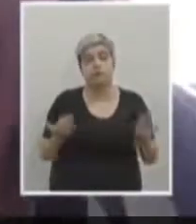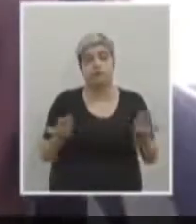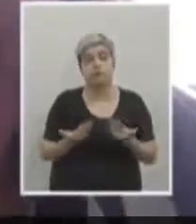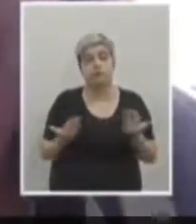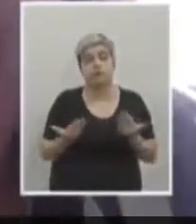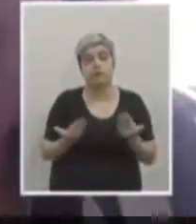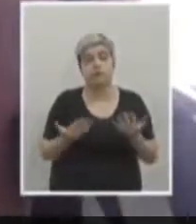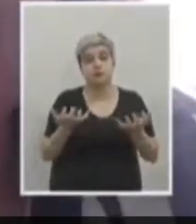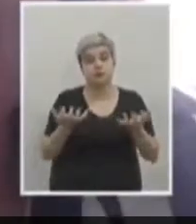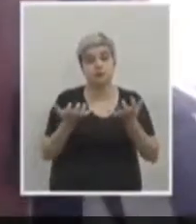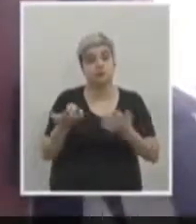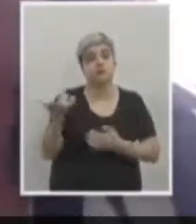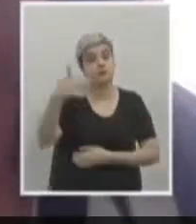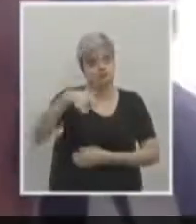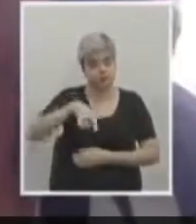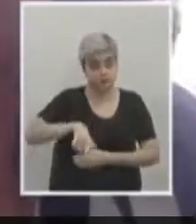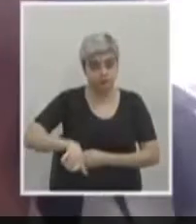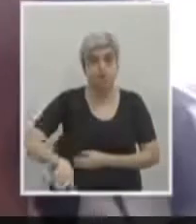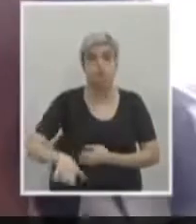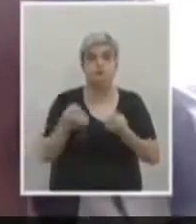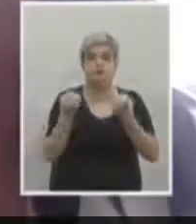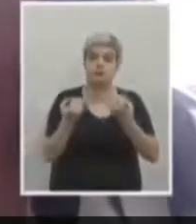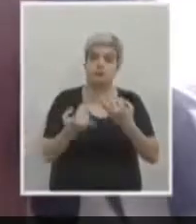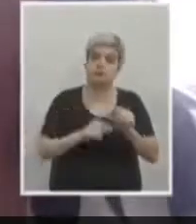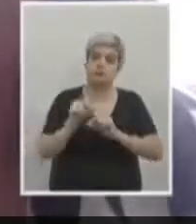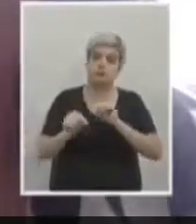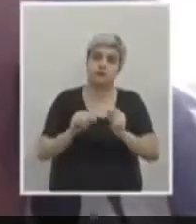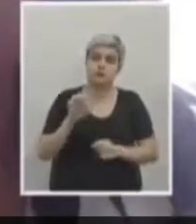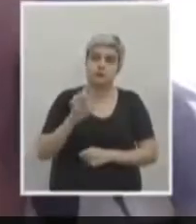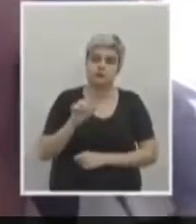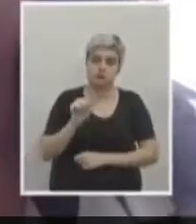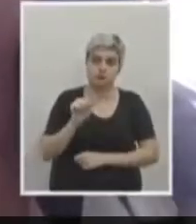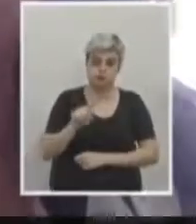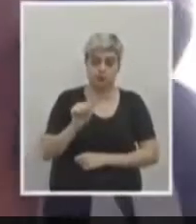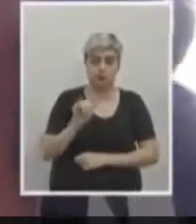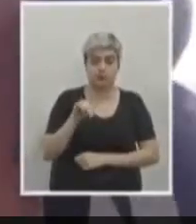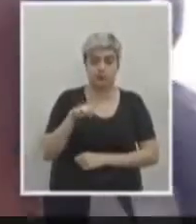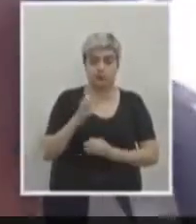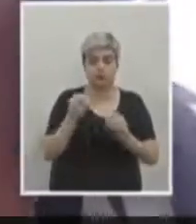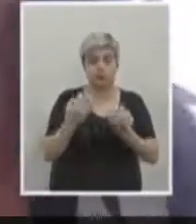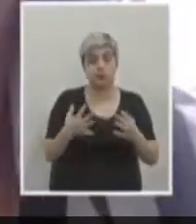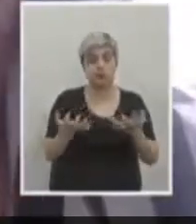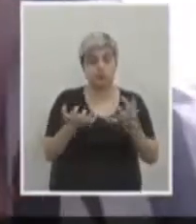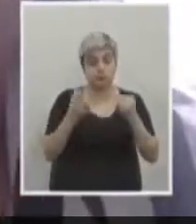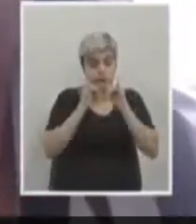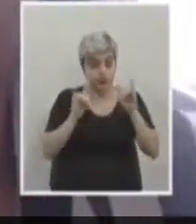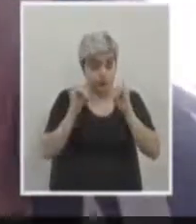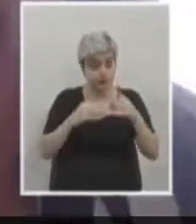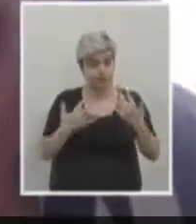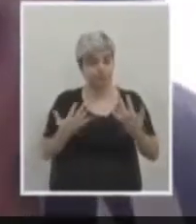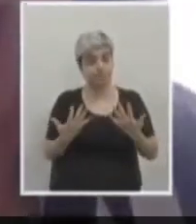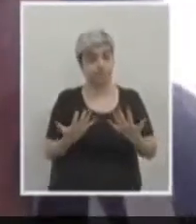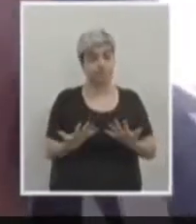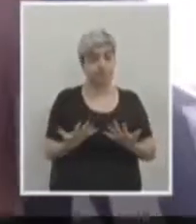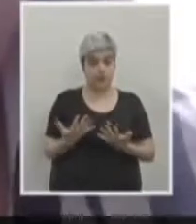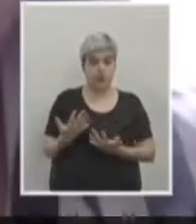quero aí reiterar, né, a fala da minha colega Elaine e dizer para vocês que realmente a nota técnica,